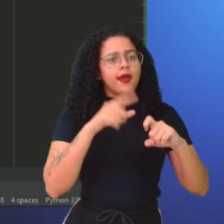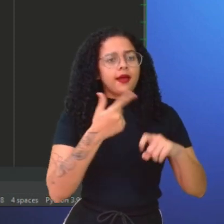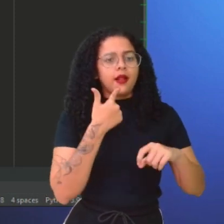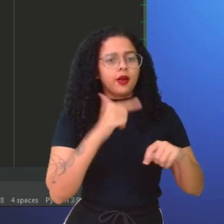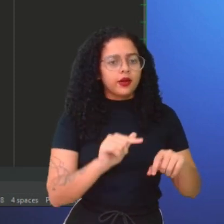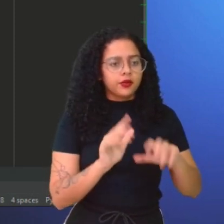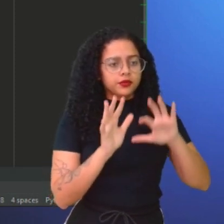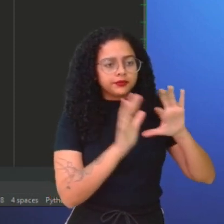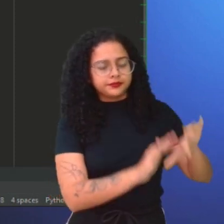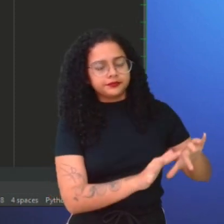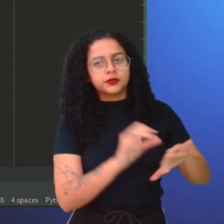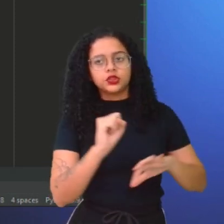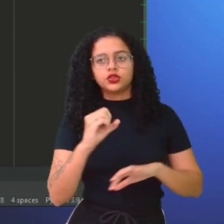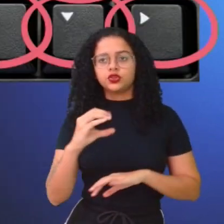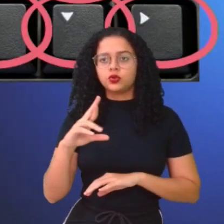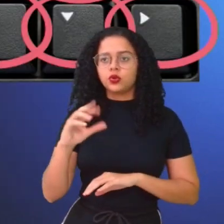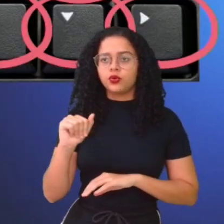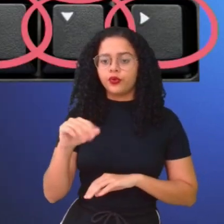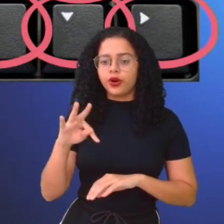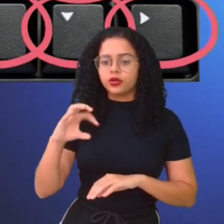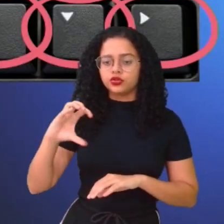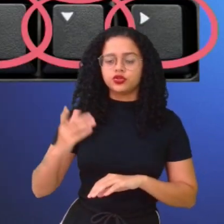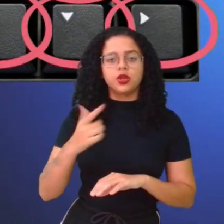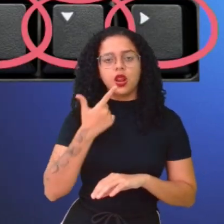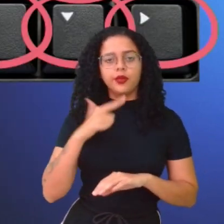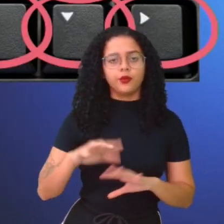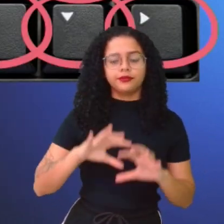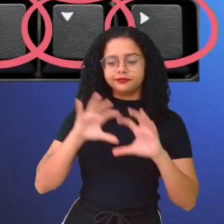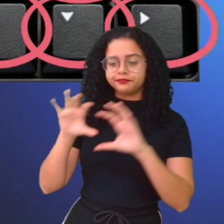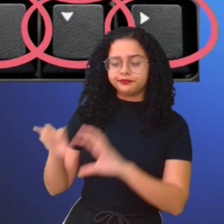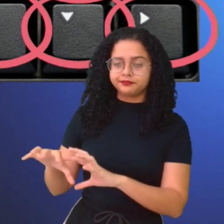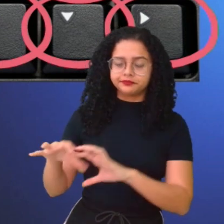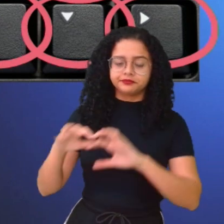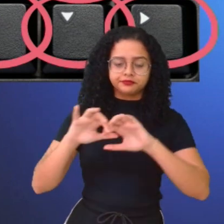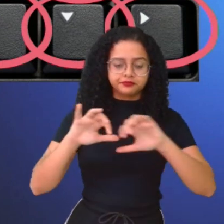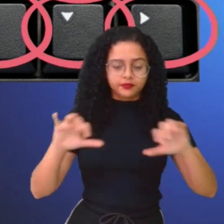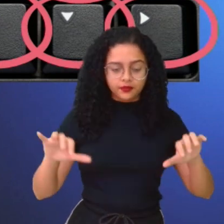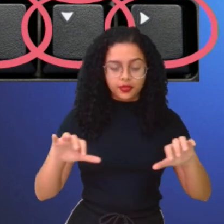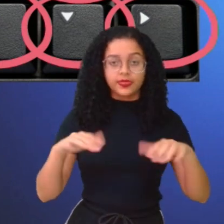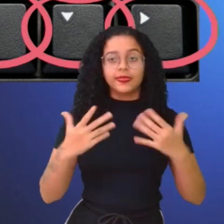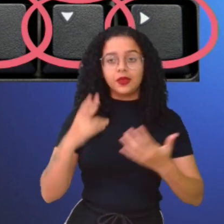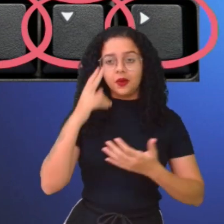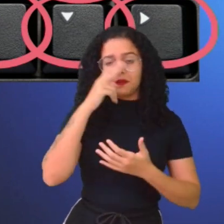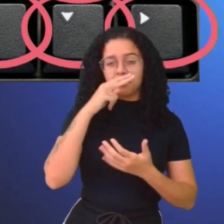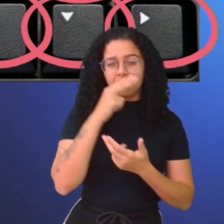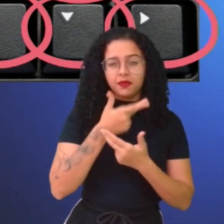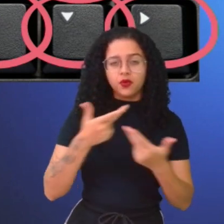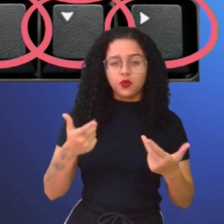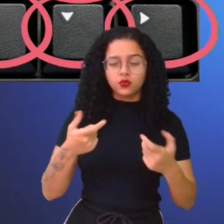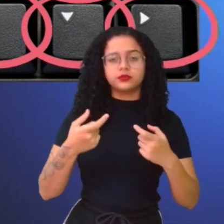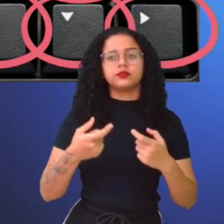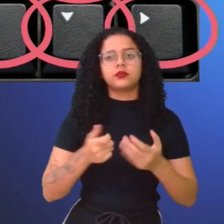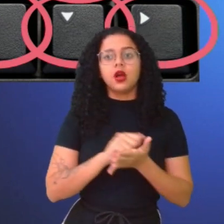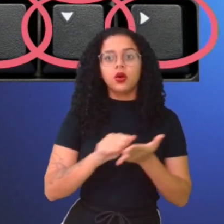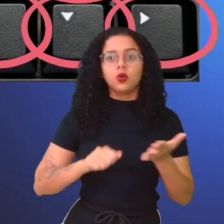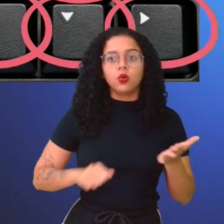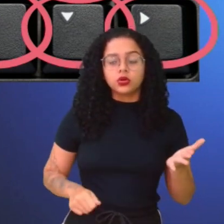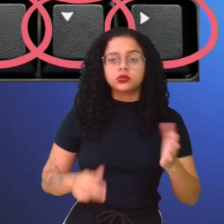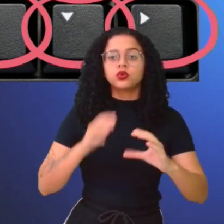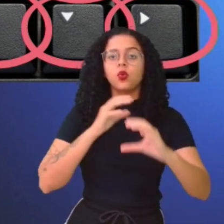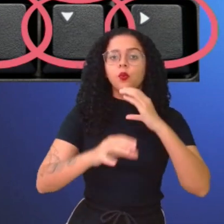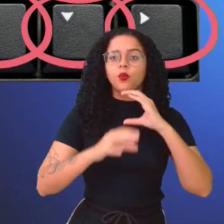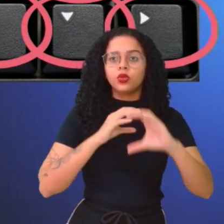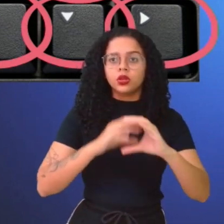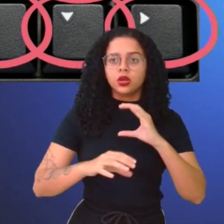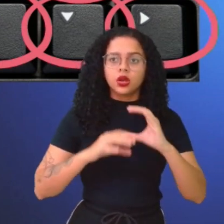vamos dar uma olhadinha com calma no algoritmo para a gente perceber isso daí. Então, a mesma coisa, o algoritmo, ele está se comunicando